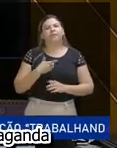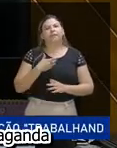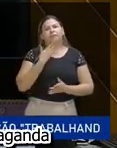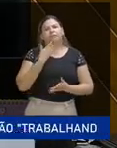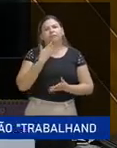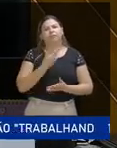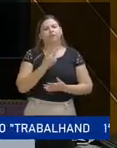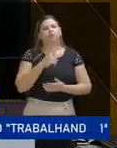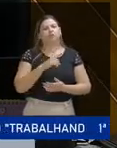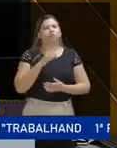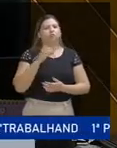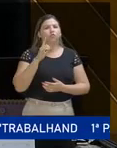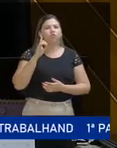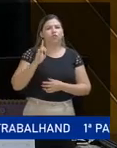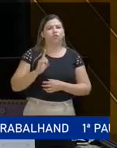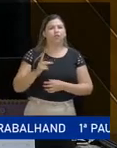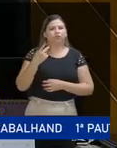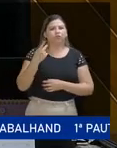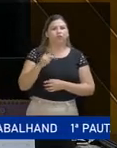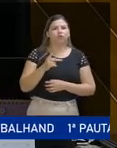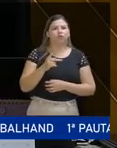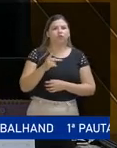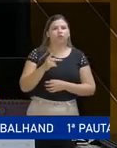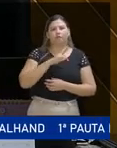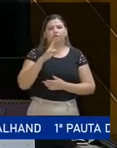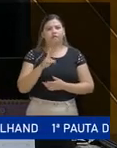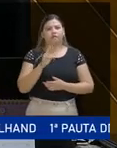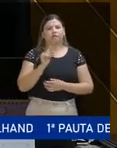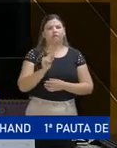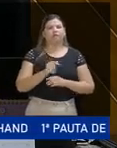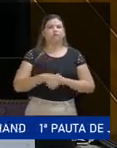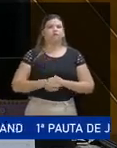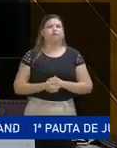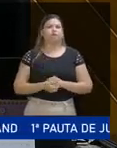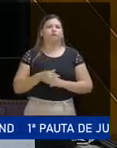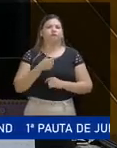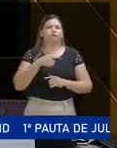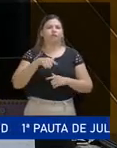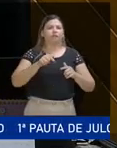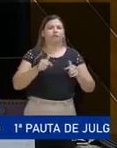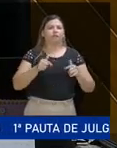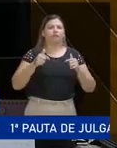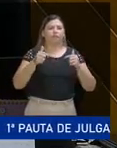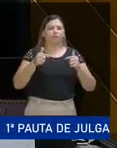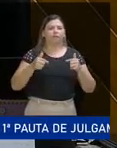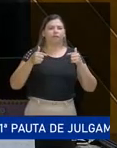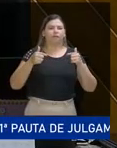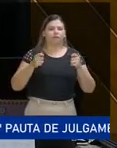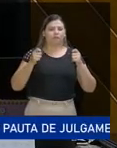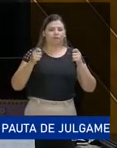veiculação de propaganda eleitoral que os recorrentes alegavam conter manifestação sabidamente